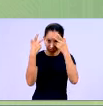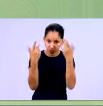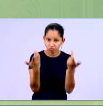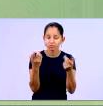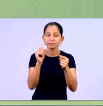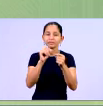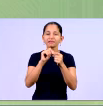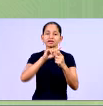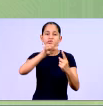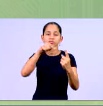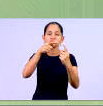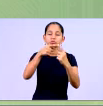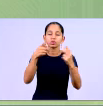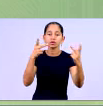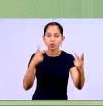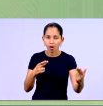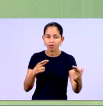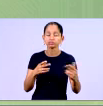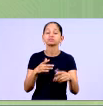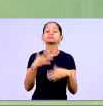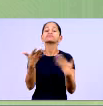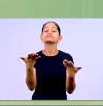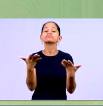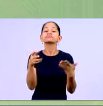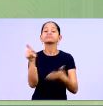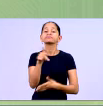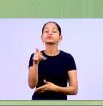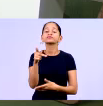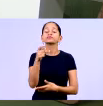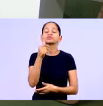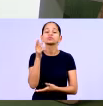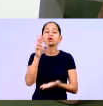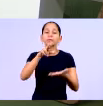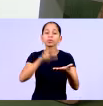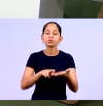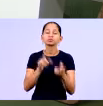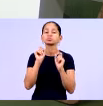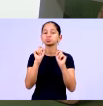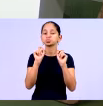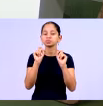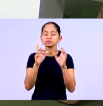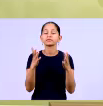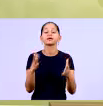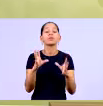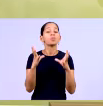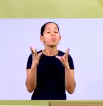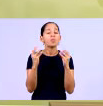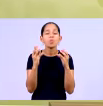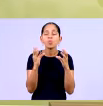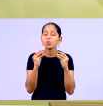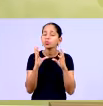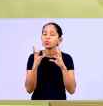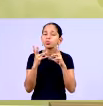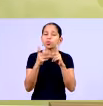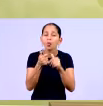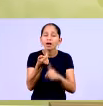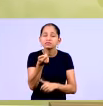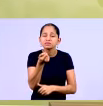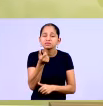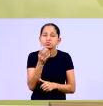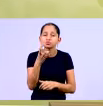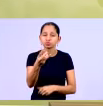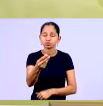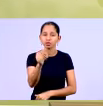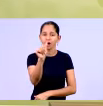atingir fins comuns. Professora Cláudia, o que o pessoal mais colocou em relação a essa primeira? A maioria, praticamente unanimidade,